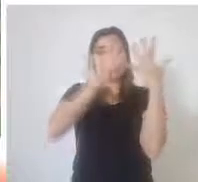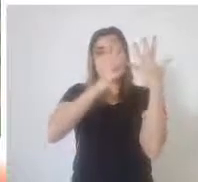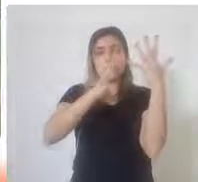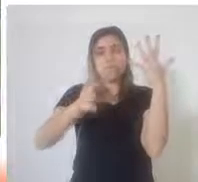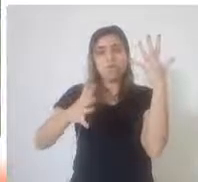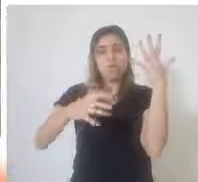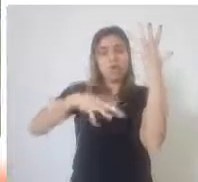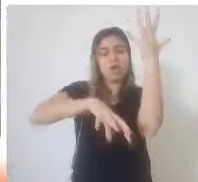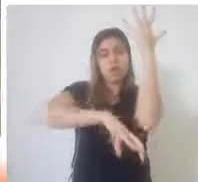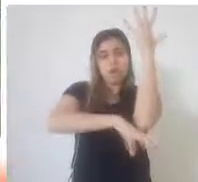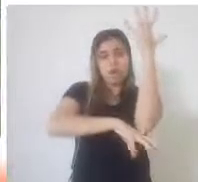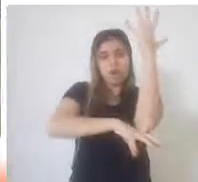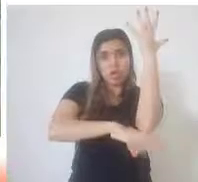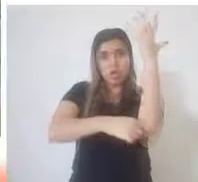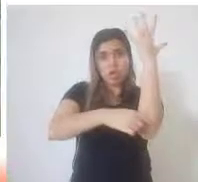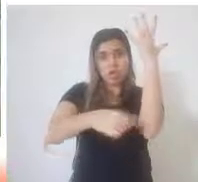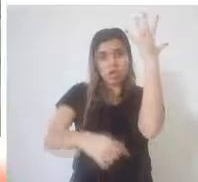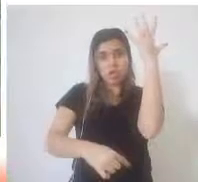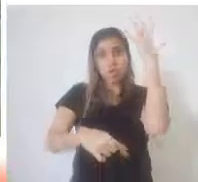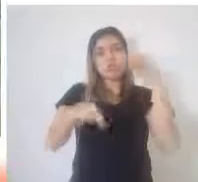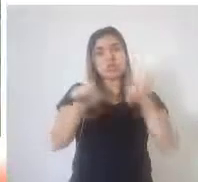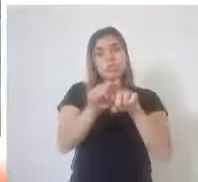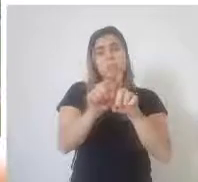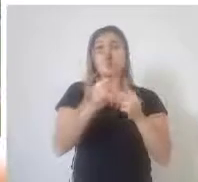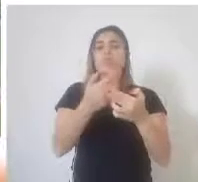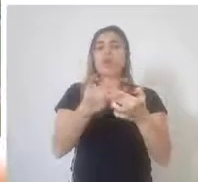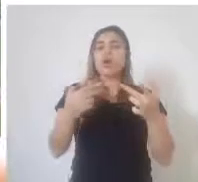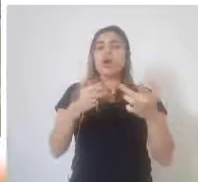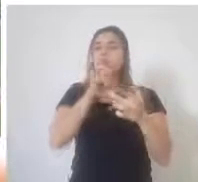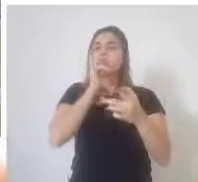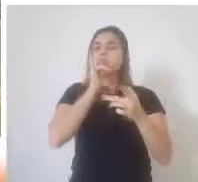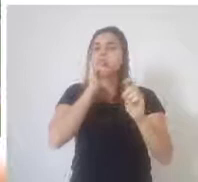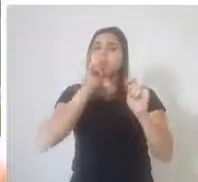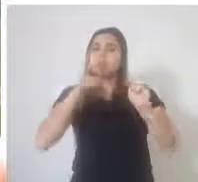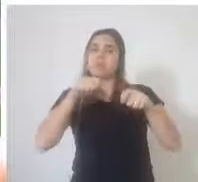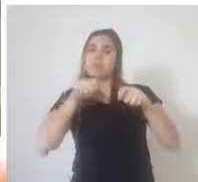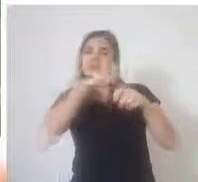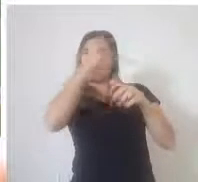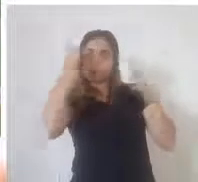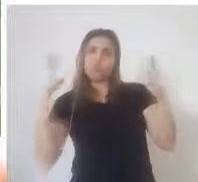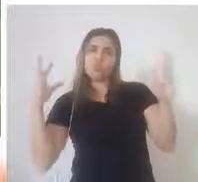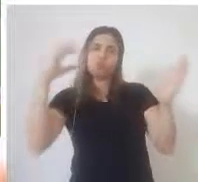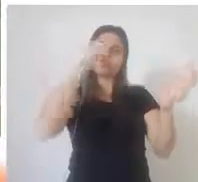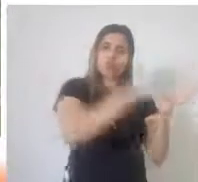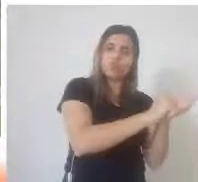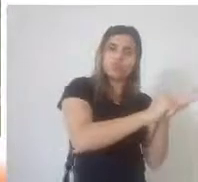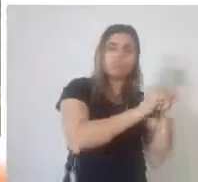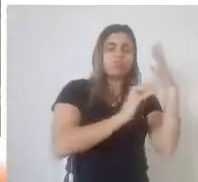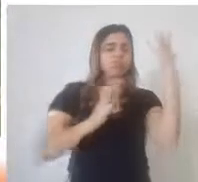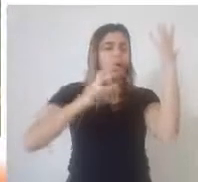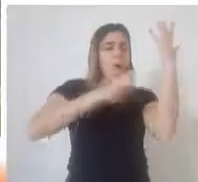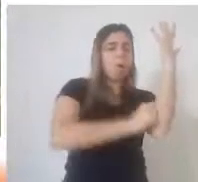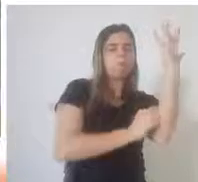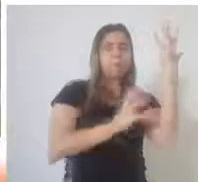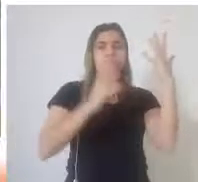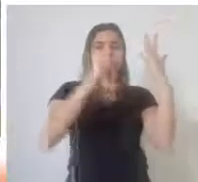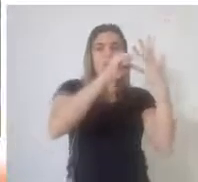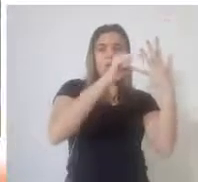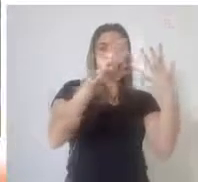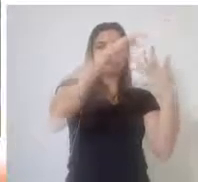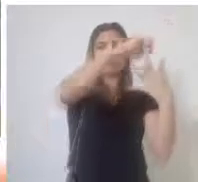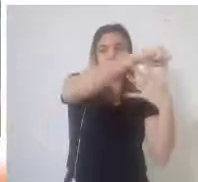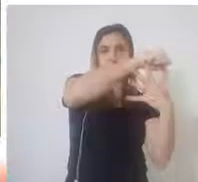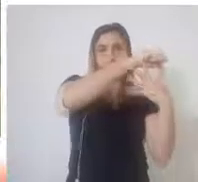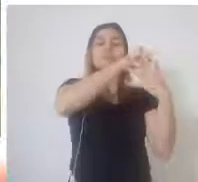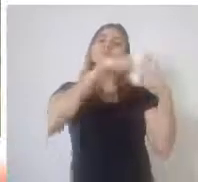raízes, e que vão estar disponíveis para o herbívoro consumir, né? Então,